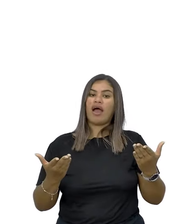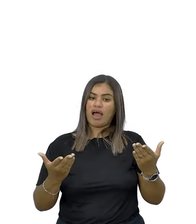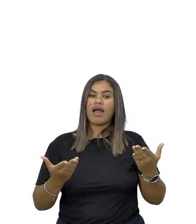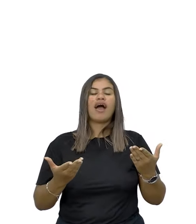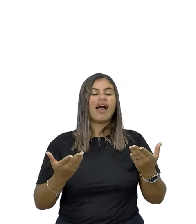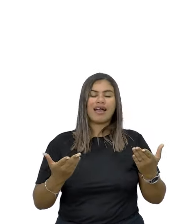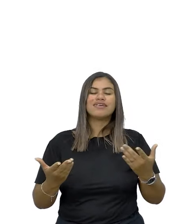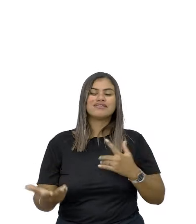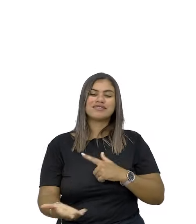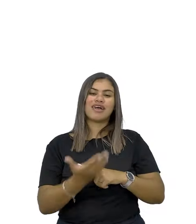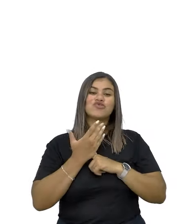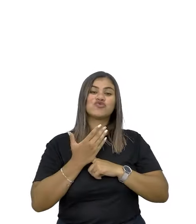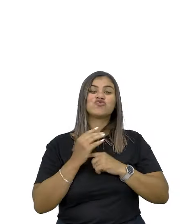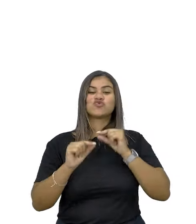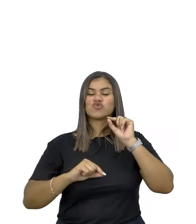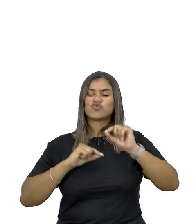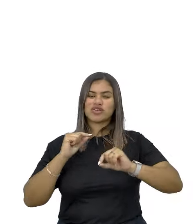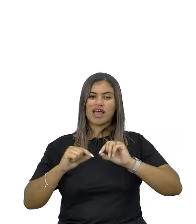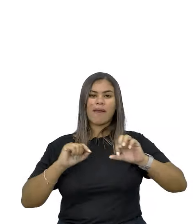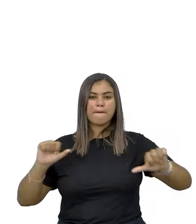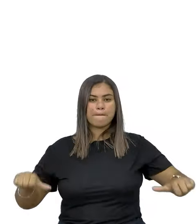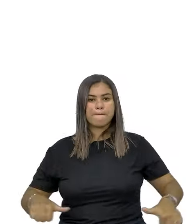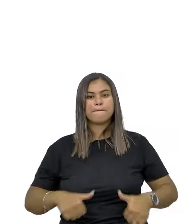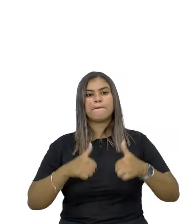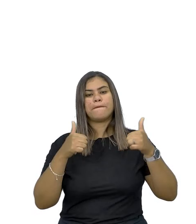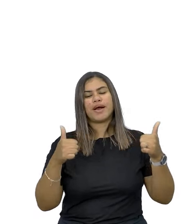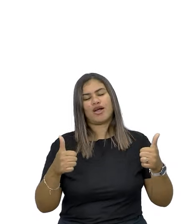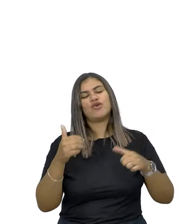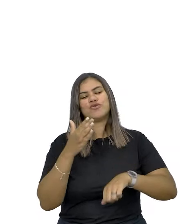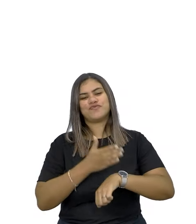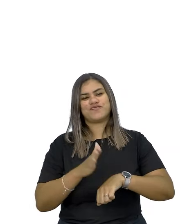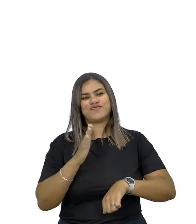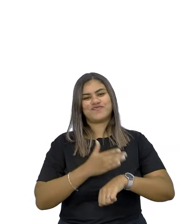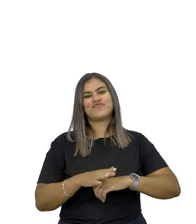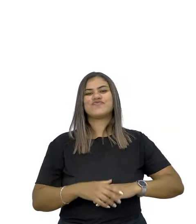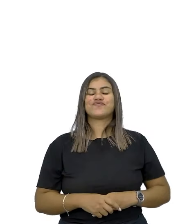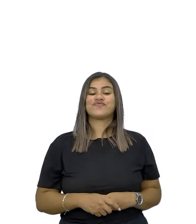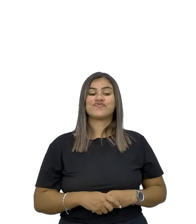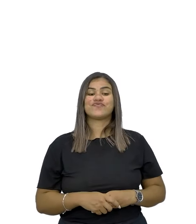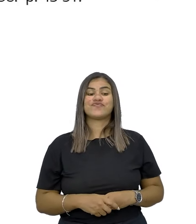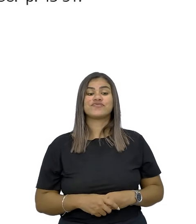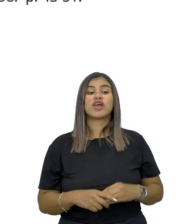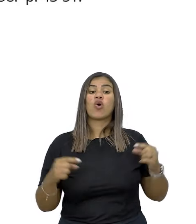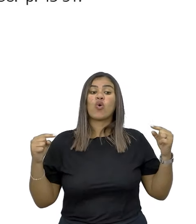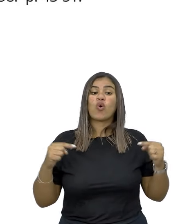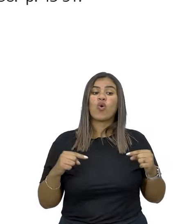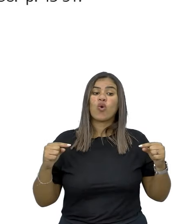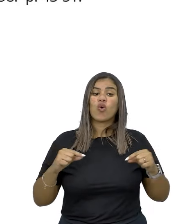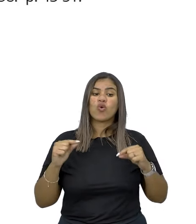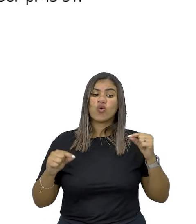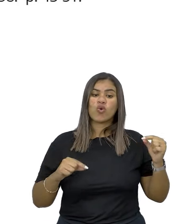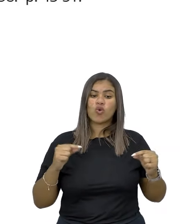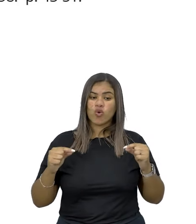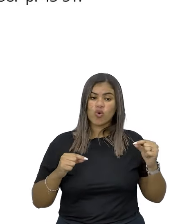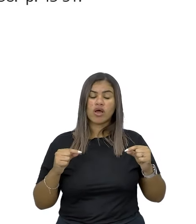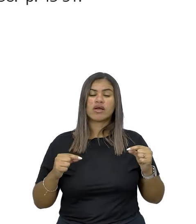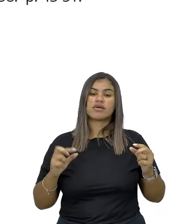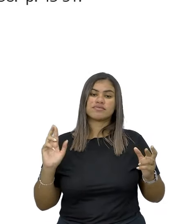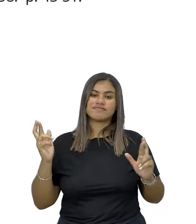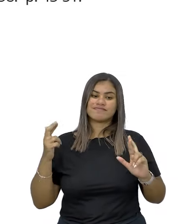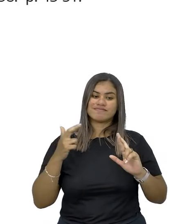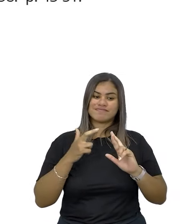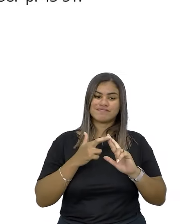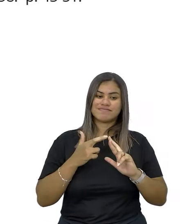com que nós conseguimos aperfeiçoar e melhorar muito isso daí. Então, o que a gente fez hoje, né? Nós utilizamos como referência a